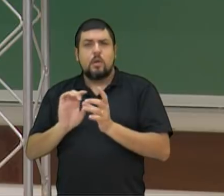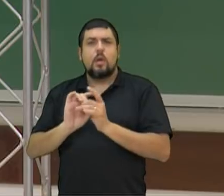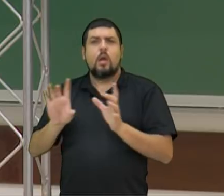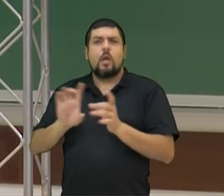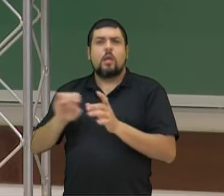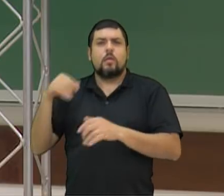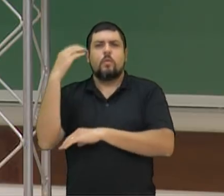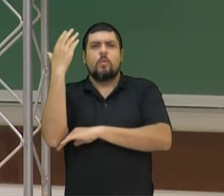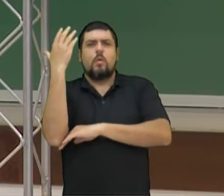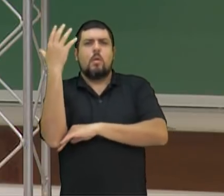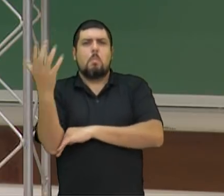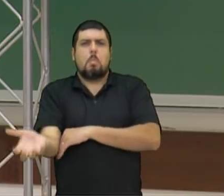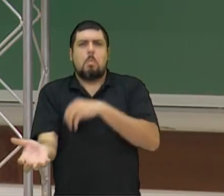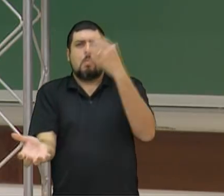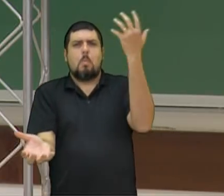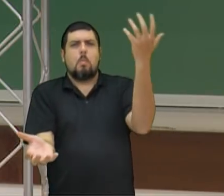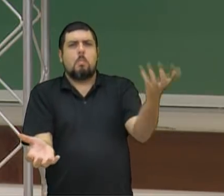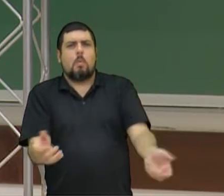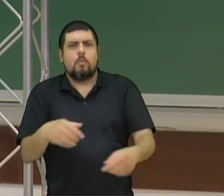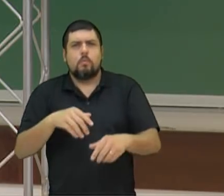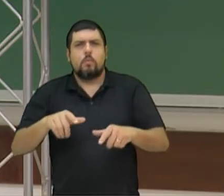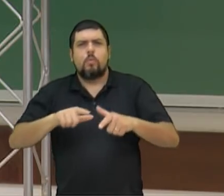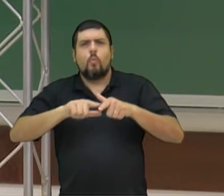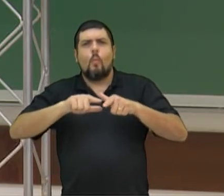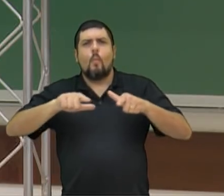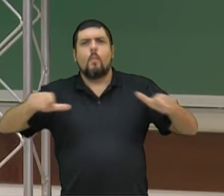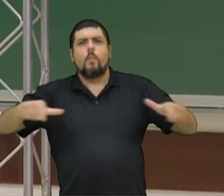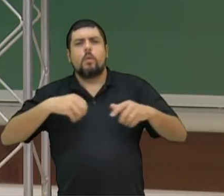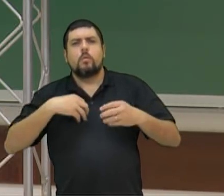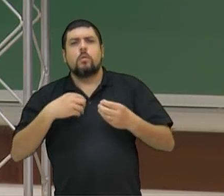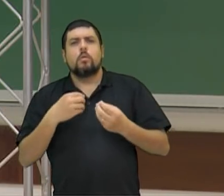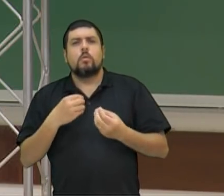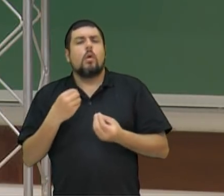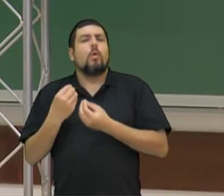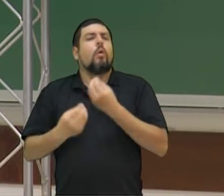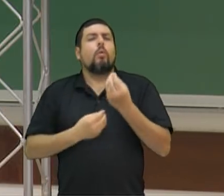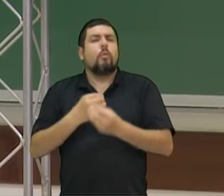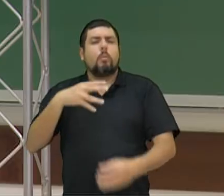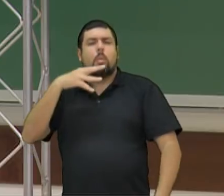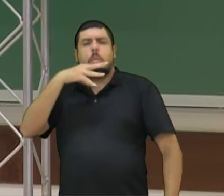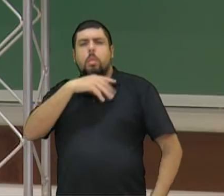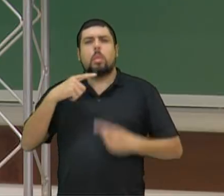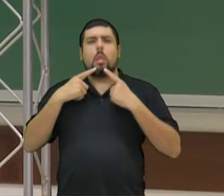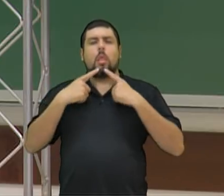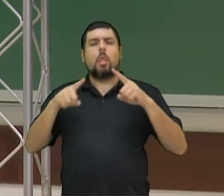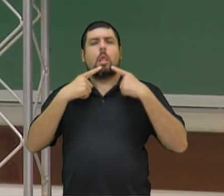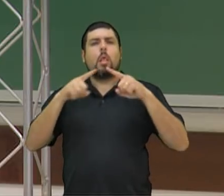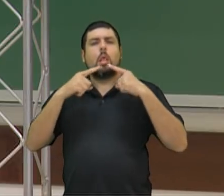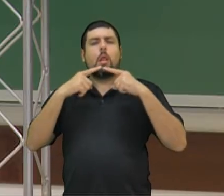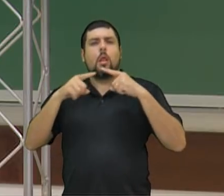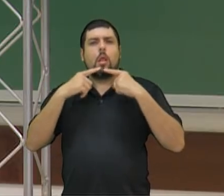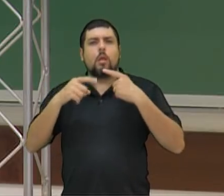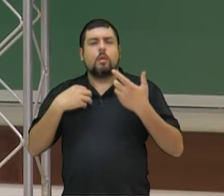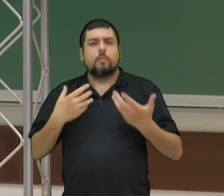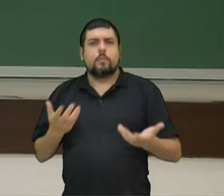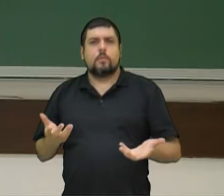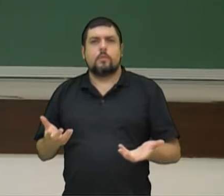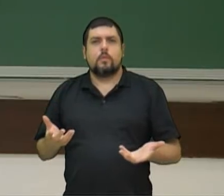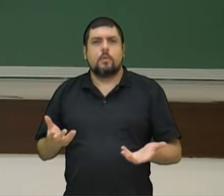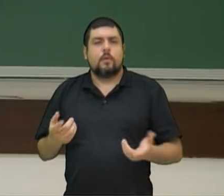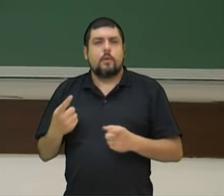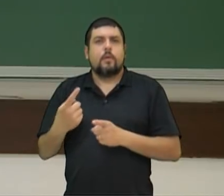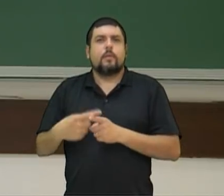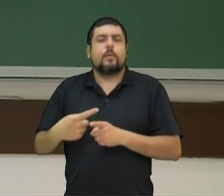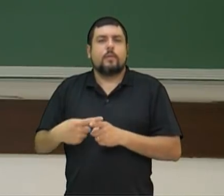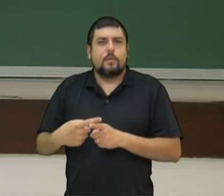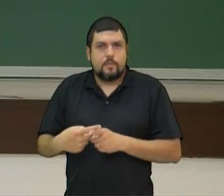gente mesmo vai lá e desmata, como que vai ficar questionando a questão do calor intenso, né? Desse desregramento que acontece